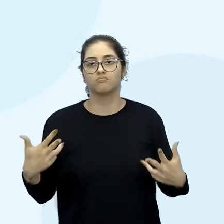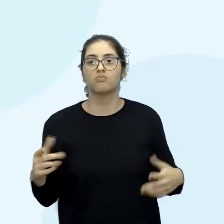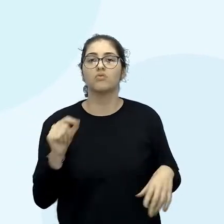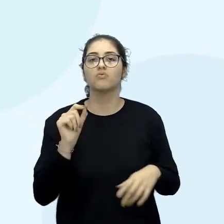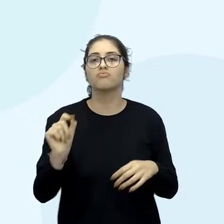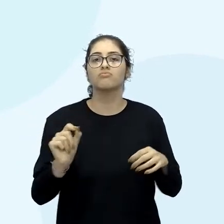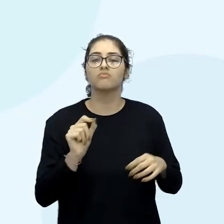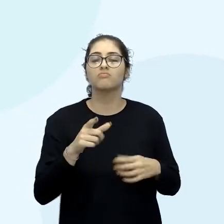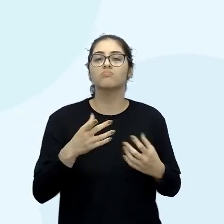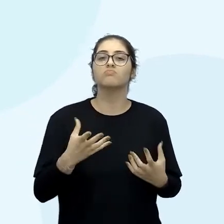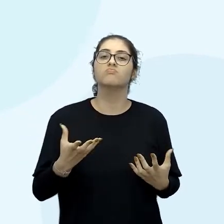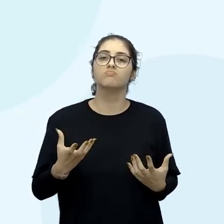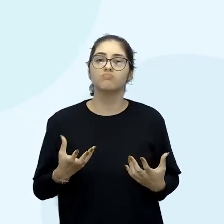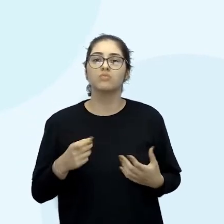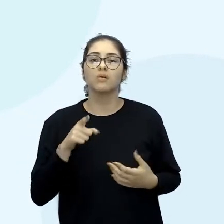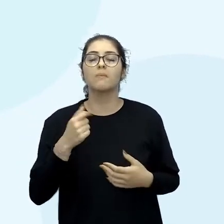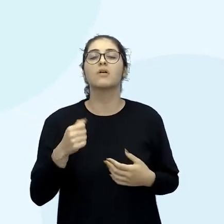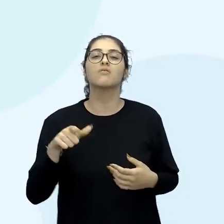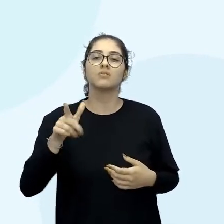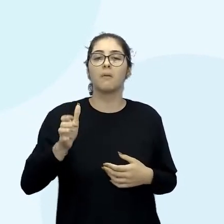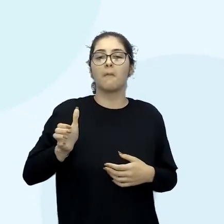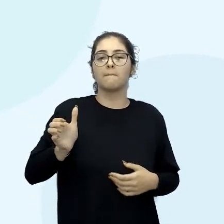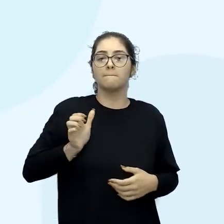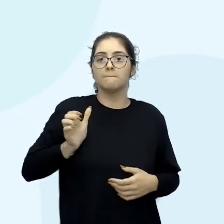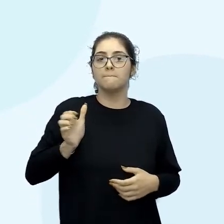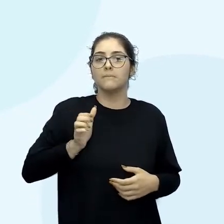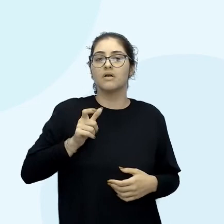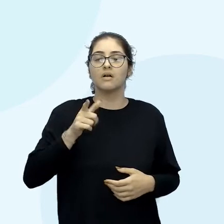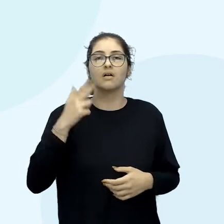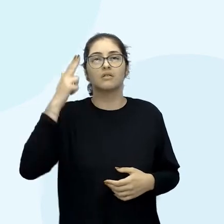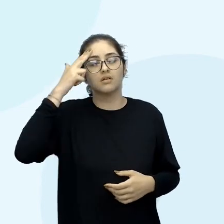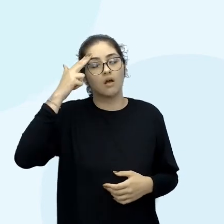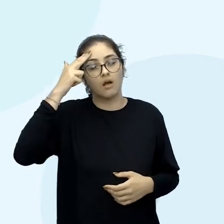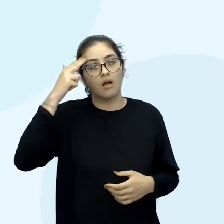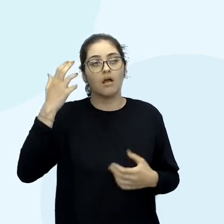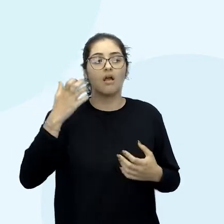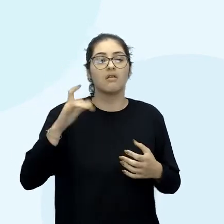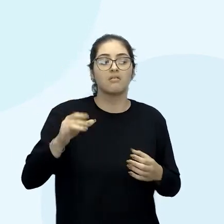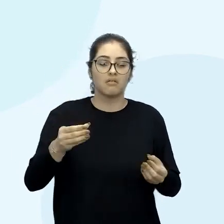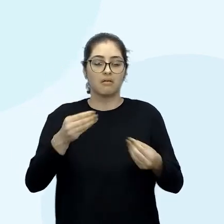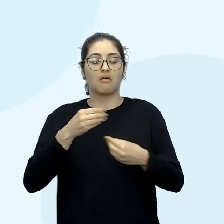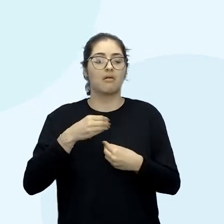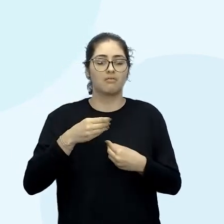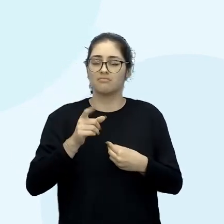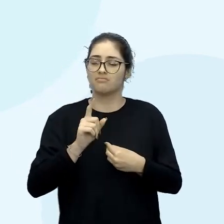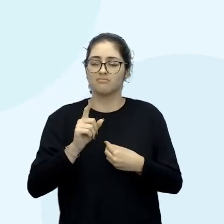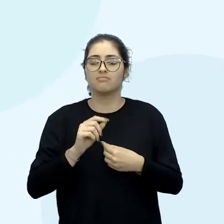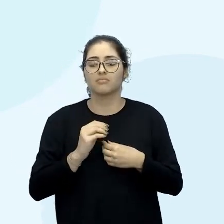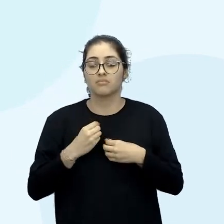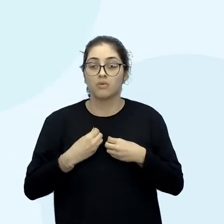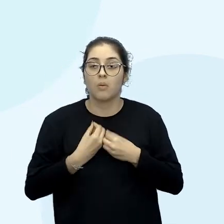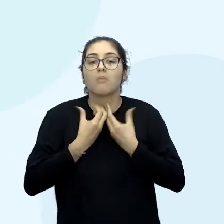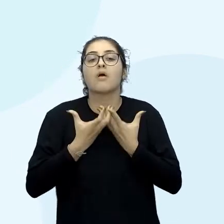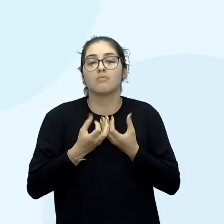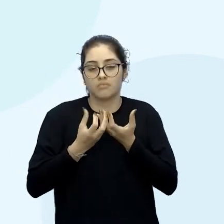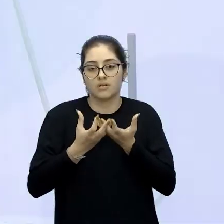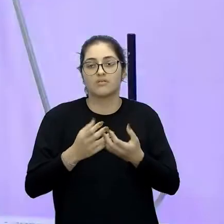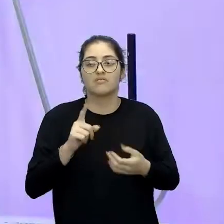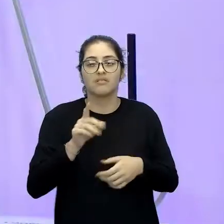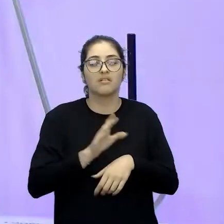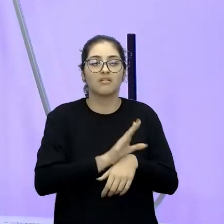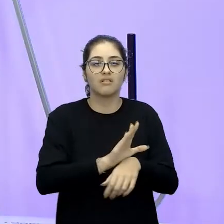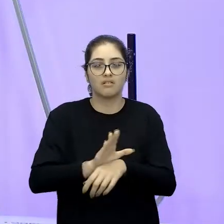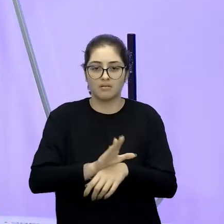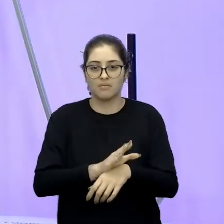ele deseja aí sendo milionário? Não adianta a gente sonhar em ser milionário só pra gente, porque isso é um egoísmo. Sim, aí eu não vou trabalhar as minhas